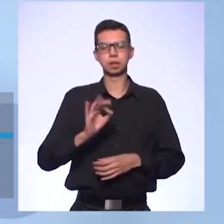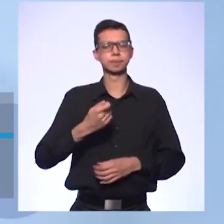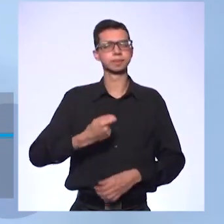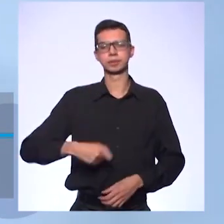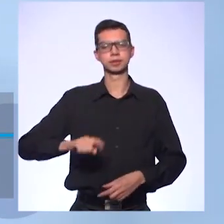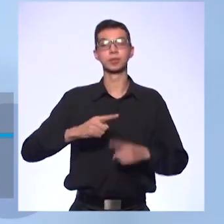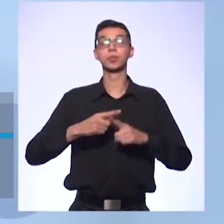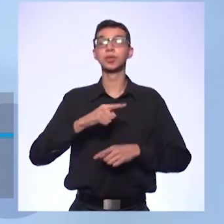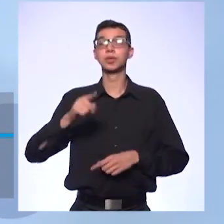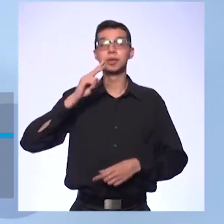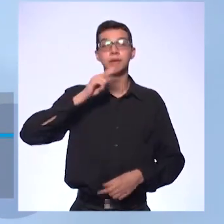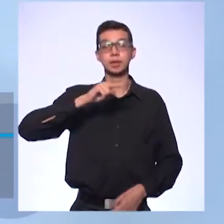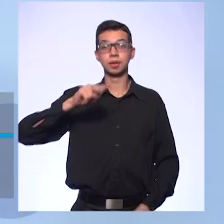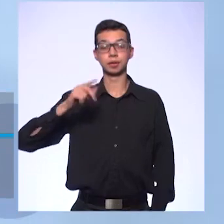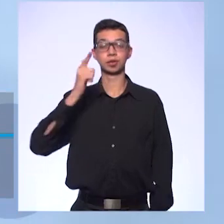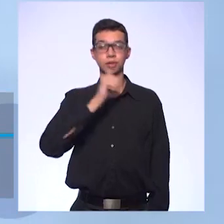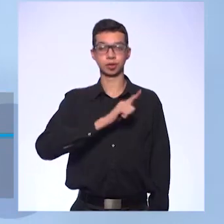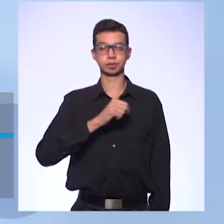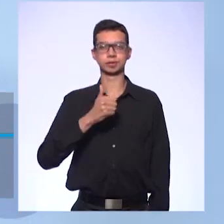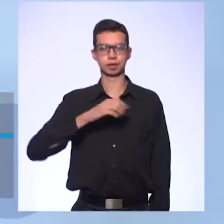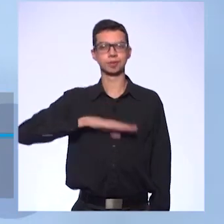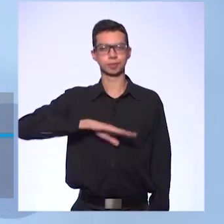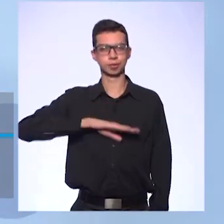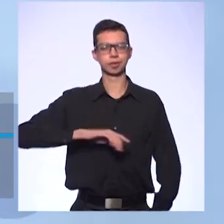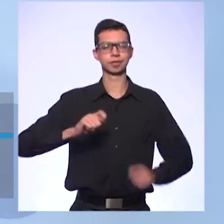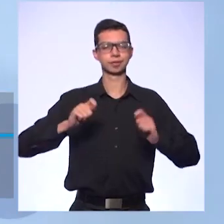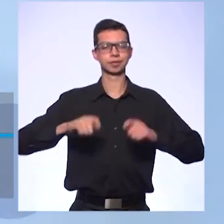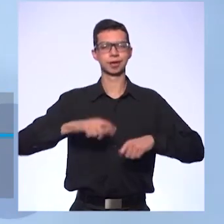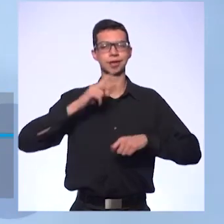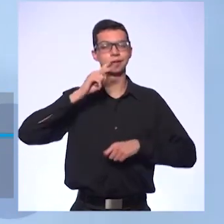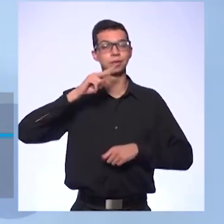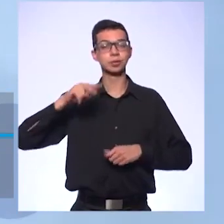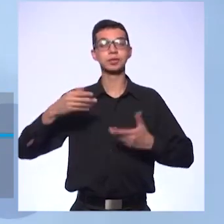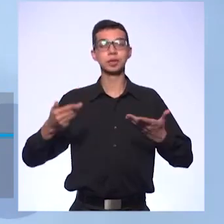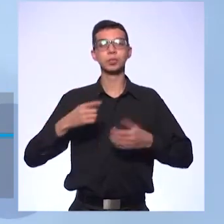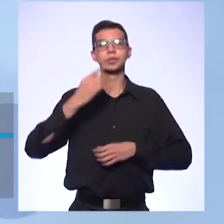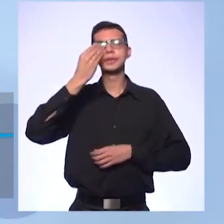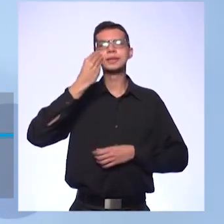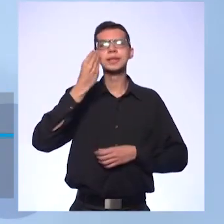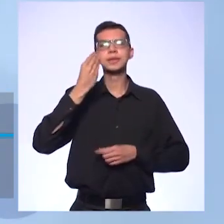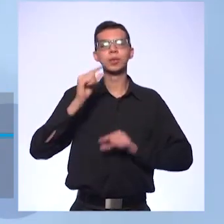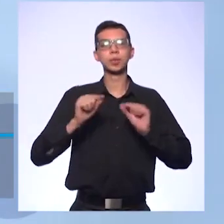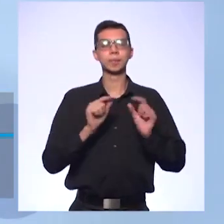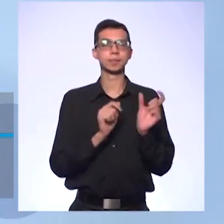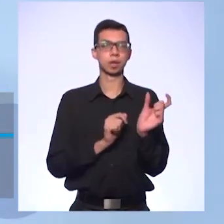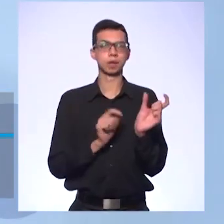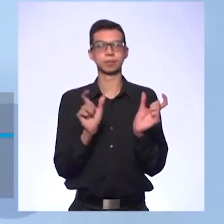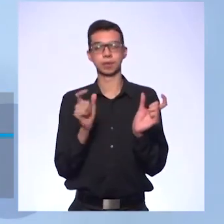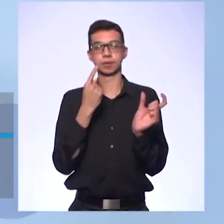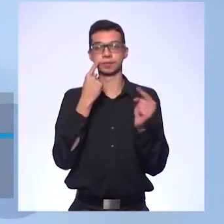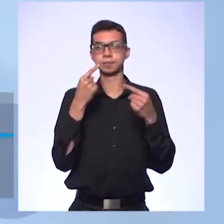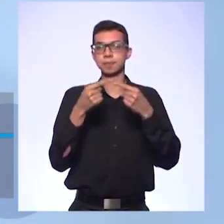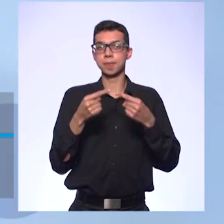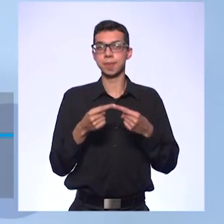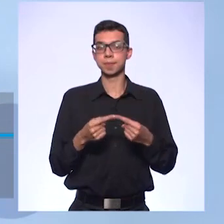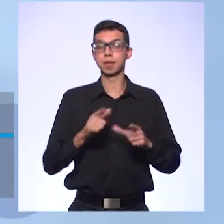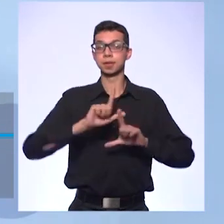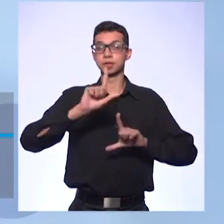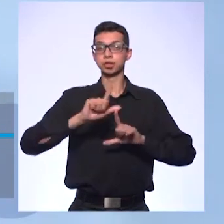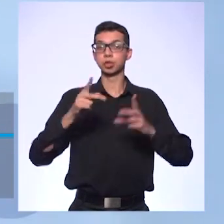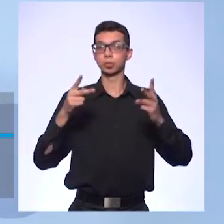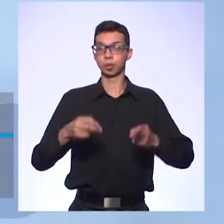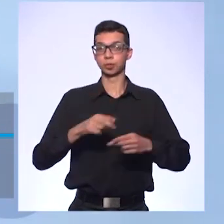vocês vão conseguir ler pelo menos a legenda em português, e aí tente relacionar as palavras que ele diz com o que está na legenda para